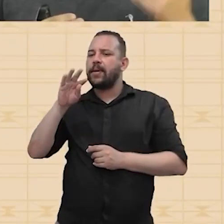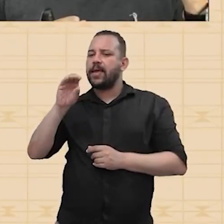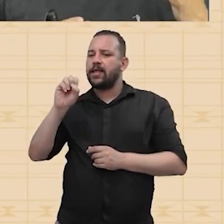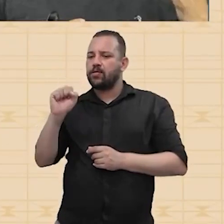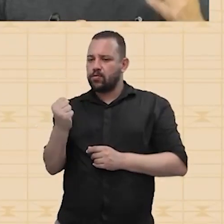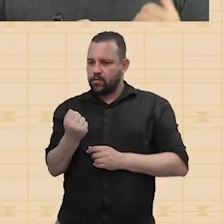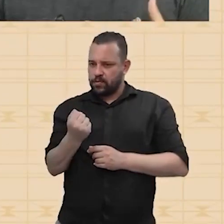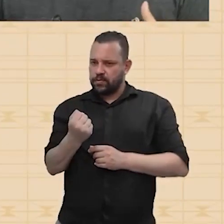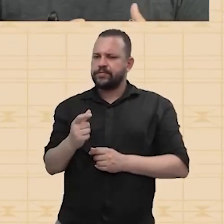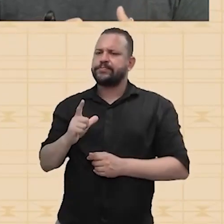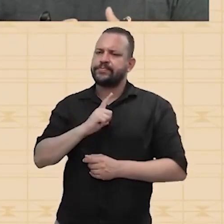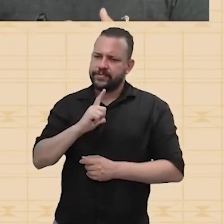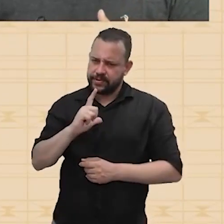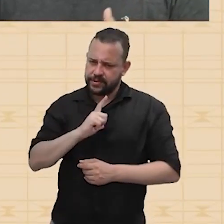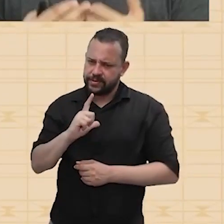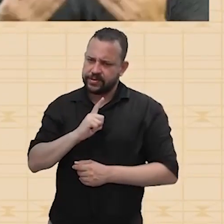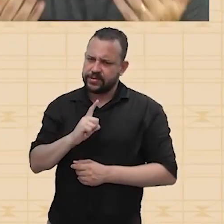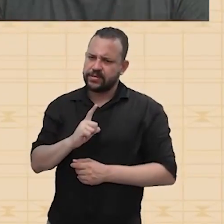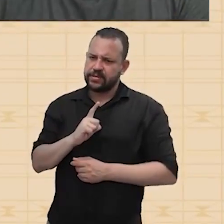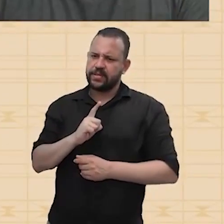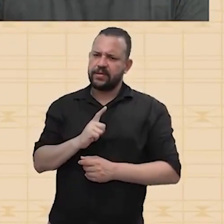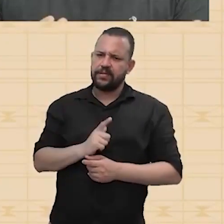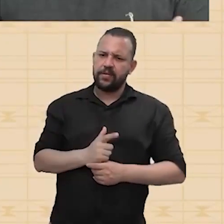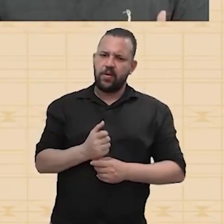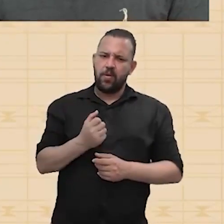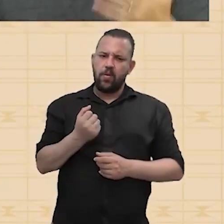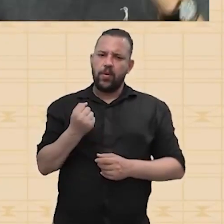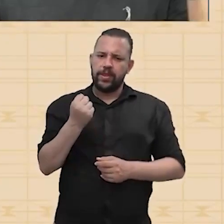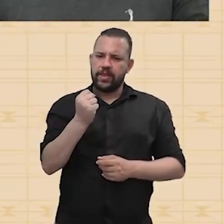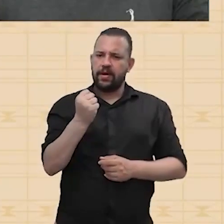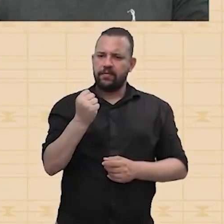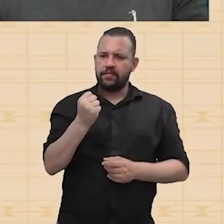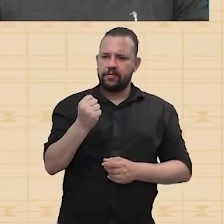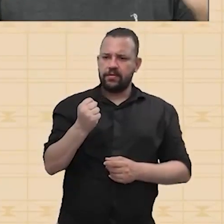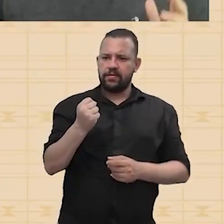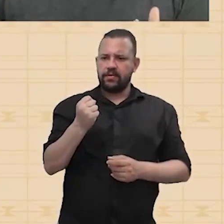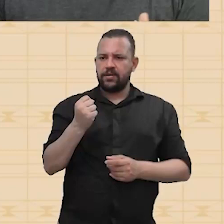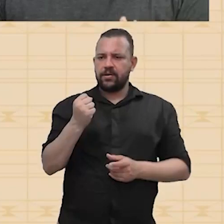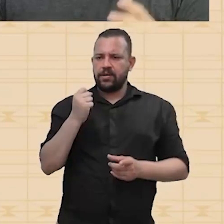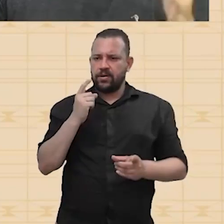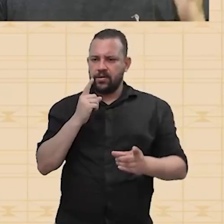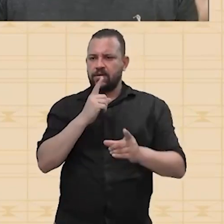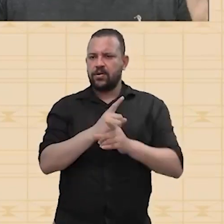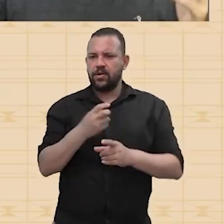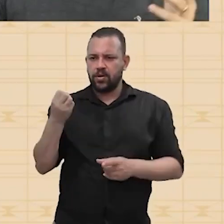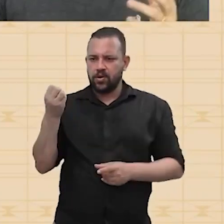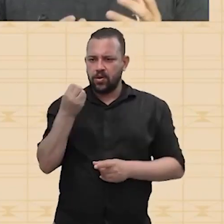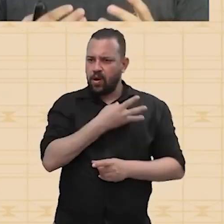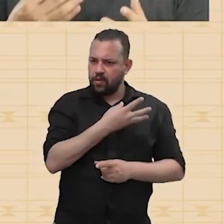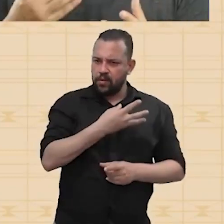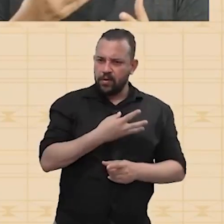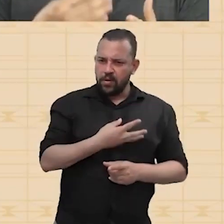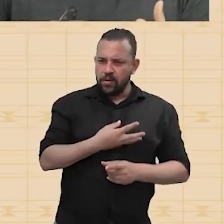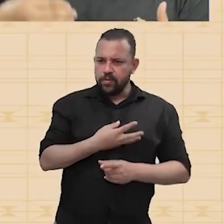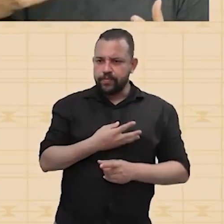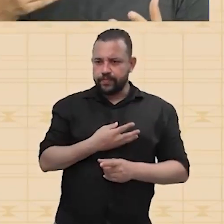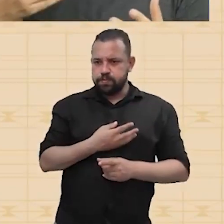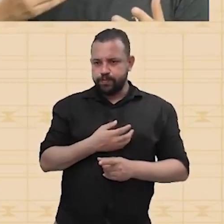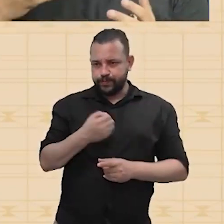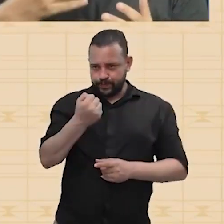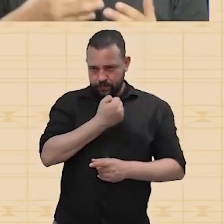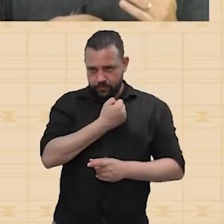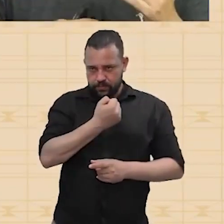aumentando. Nós temos hoje um 8º período, né? Tivemos recentemente descoberta de novos elementos químicos com um número